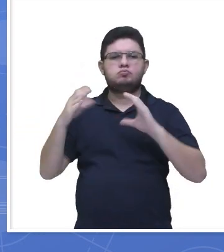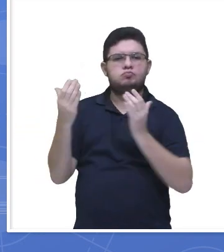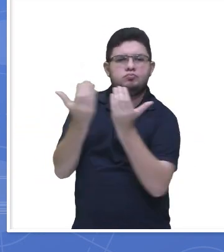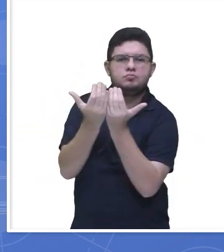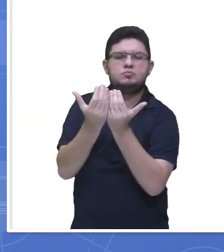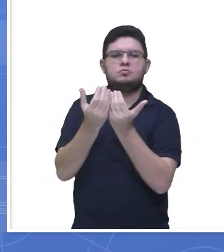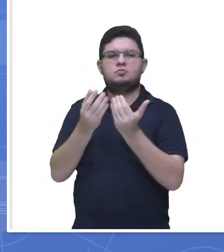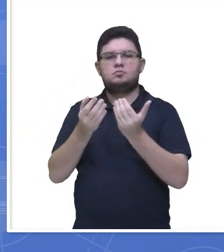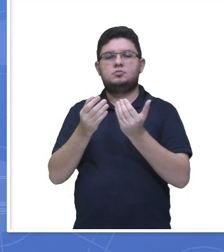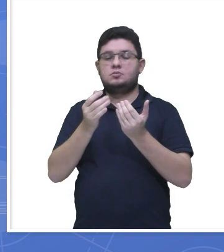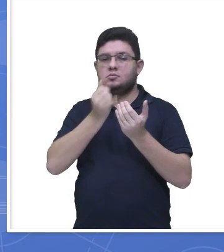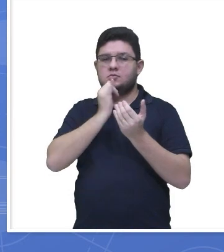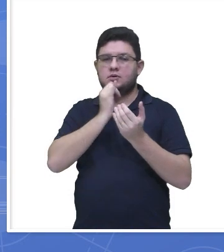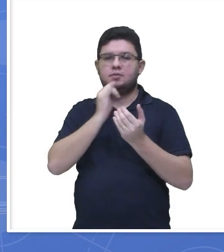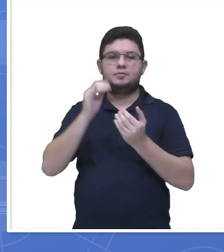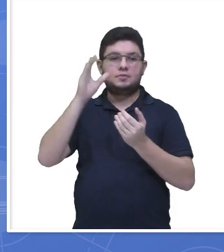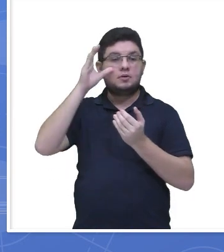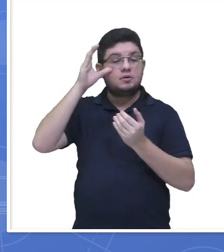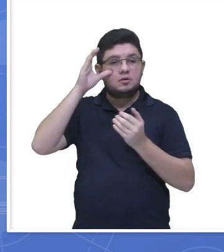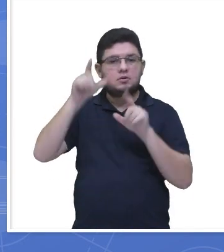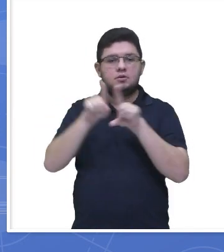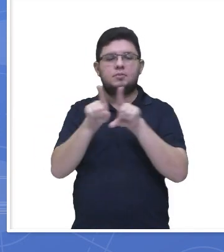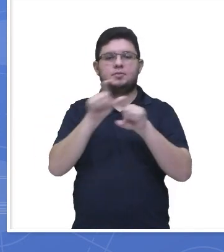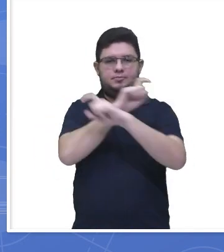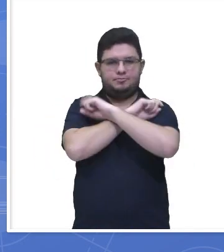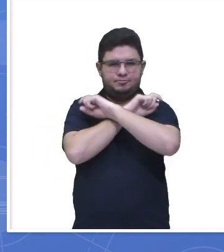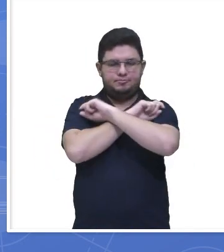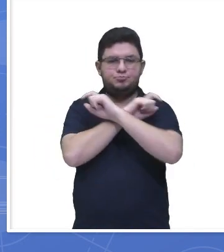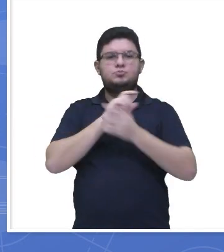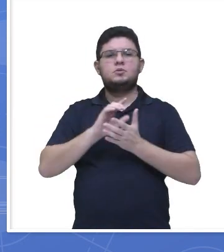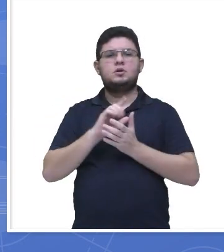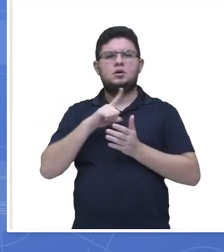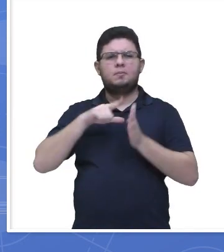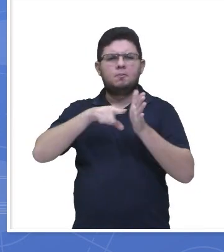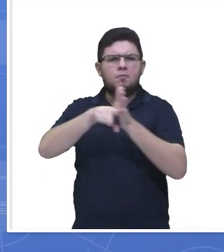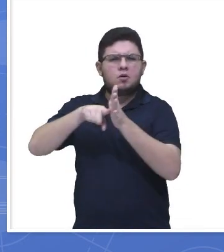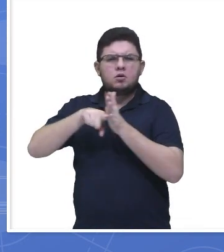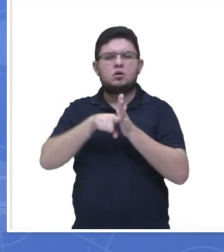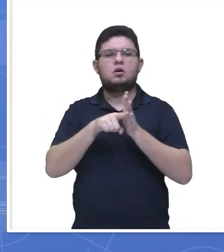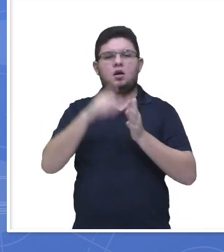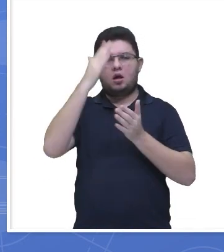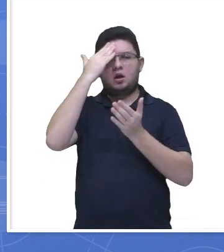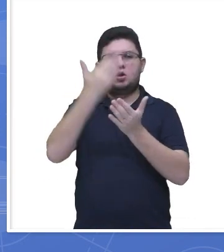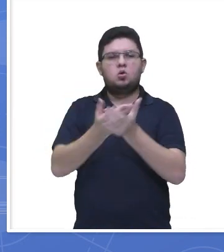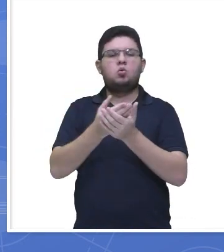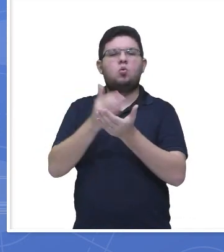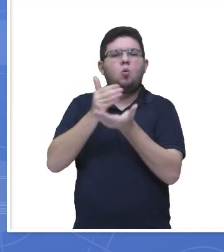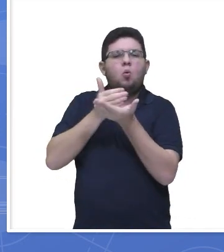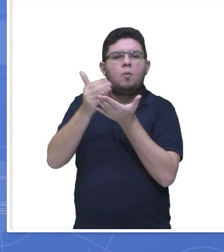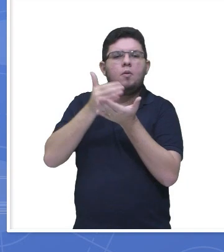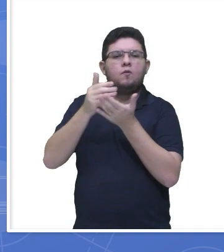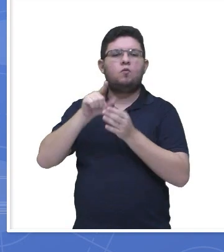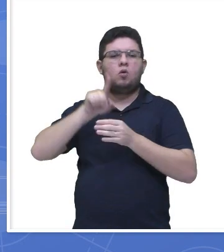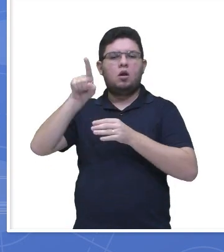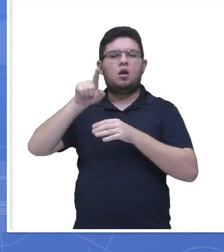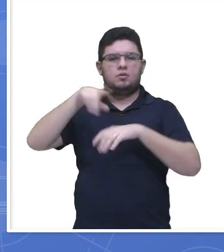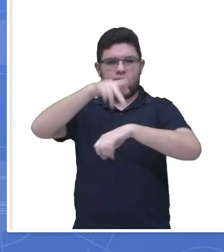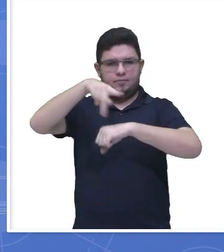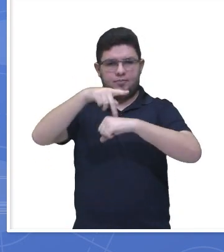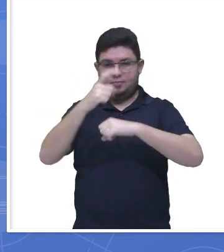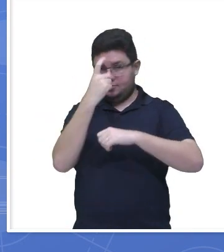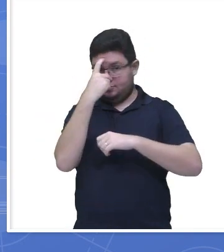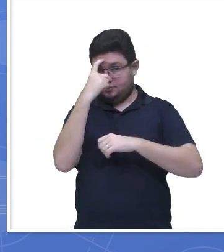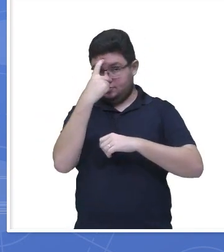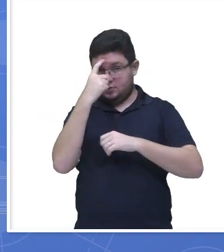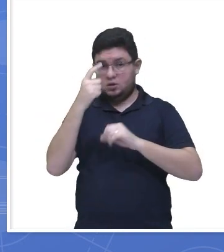De acordo com muitos estudos, acredita-se que o jogo se originou na Índia, né? No século VI aí, ó,